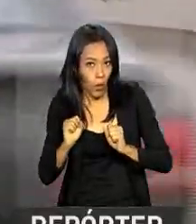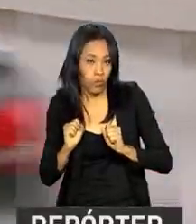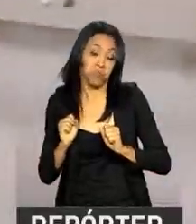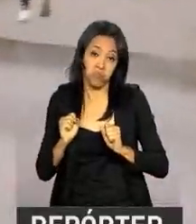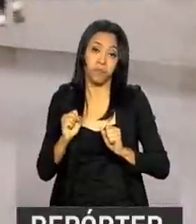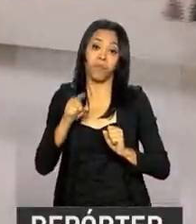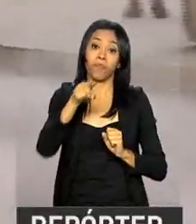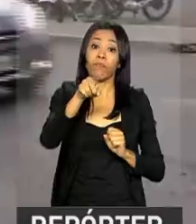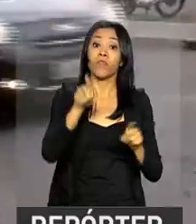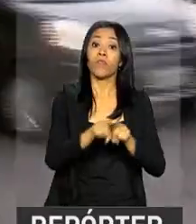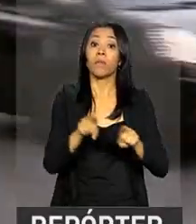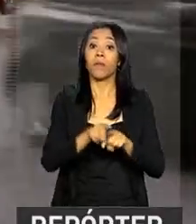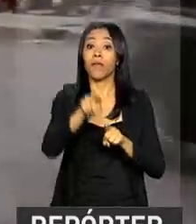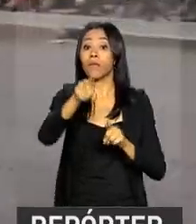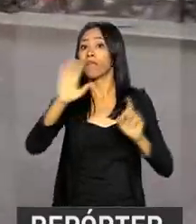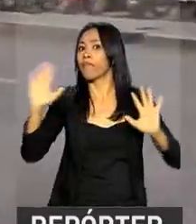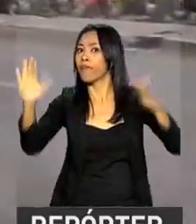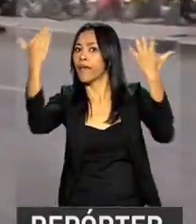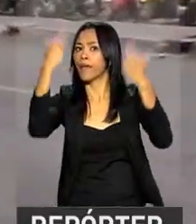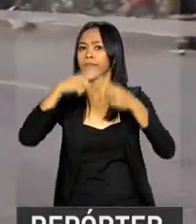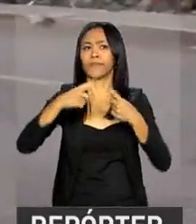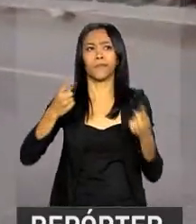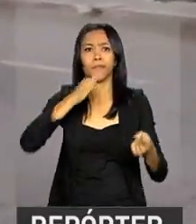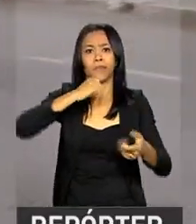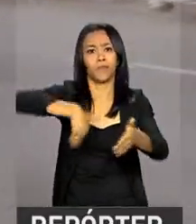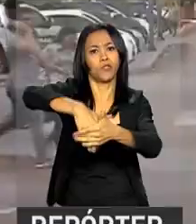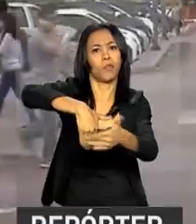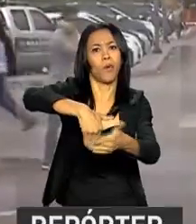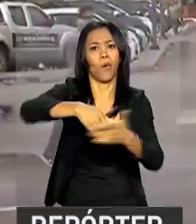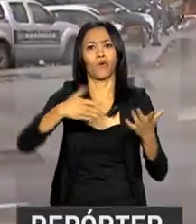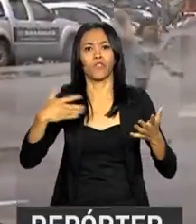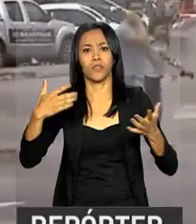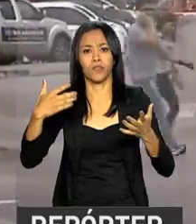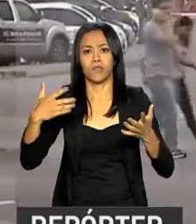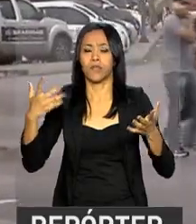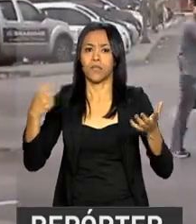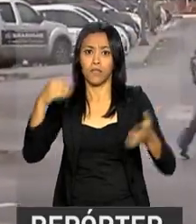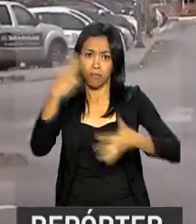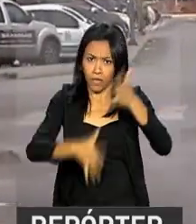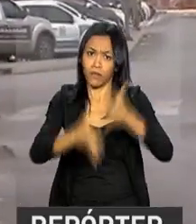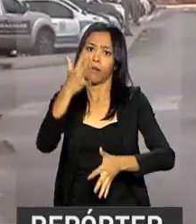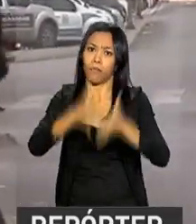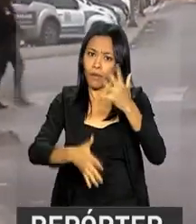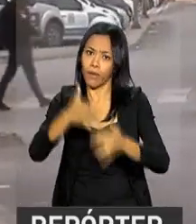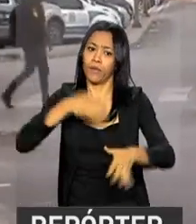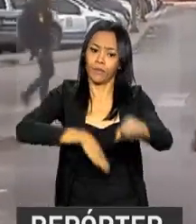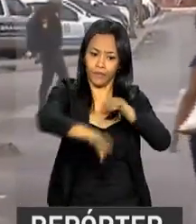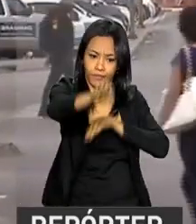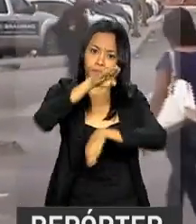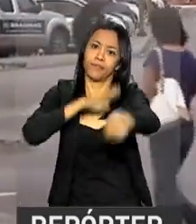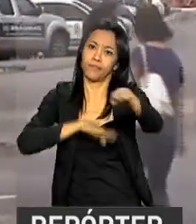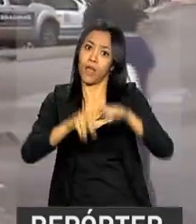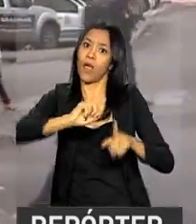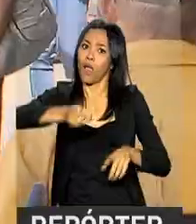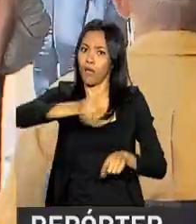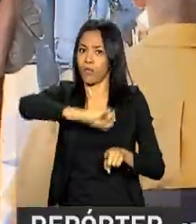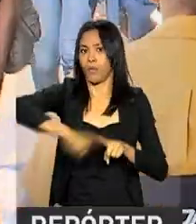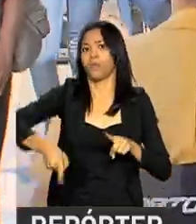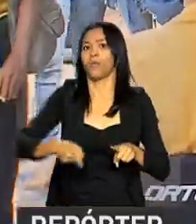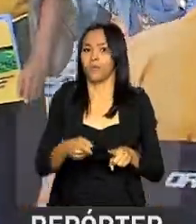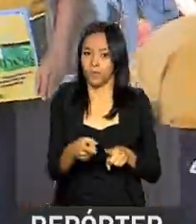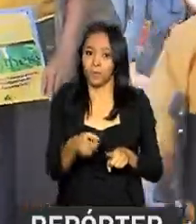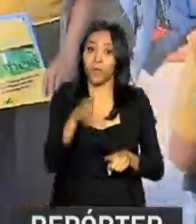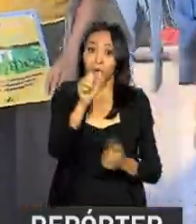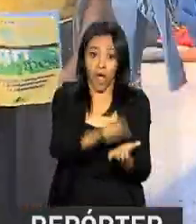usar as vias para festas práticas esportivas ou qualquer atividade que prejudique o trânsito sem permissão é proibido